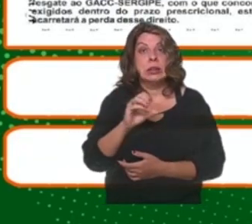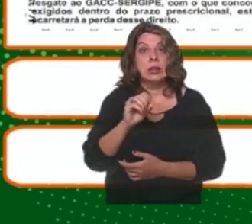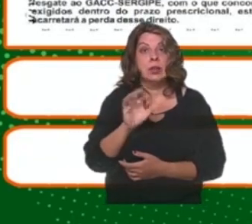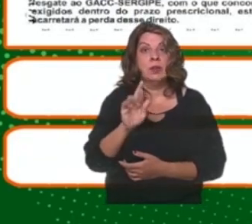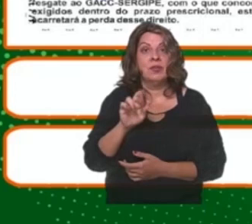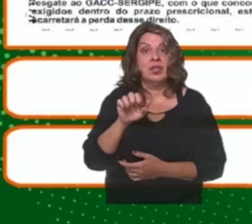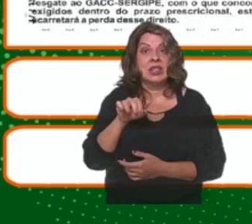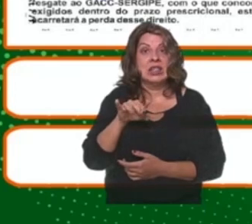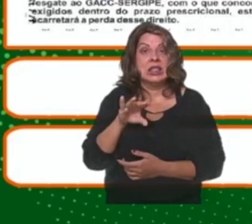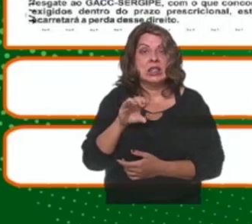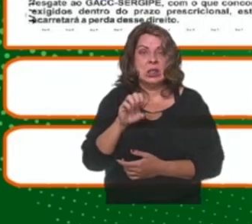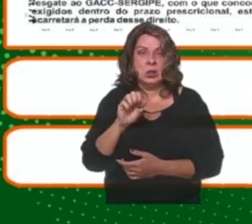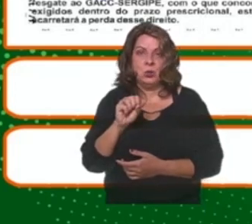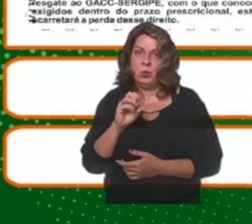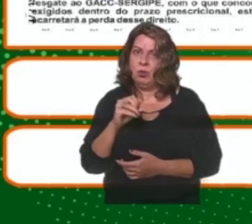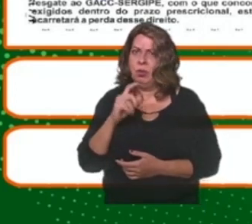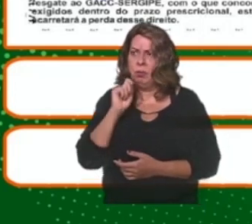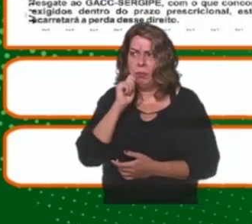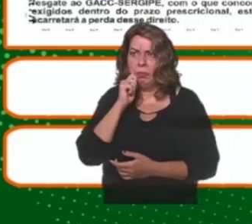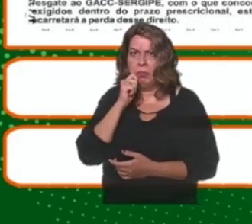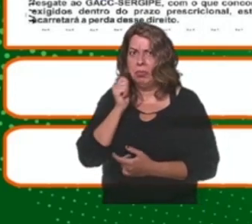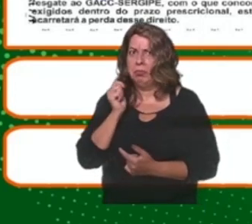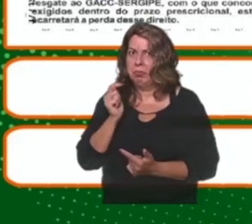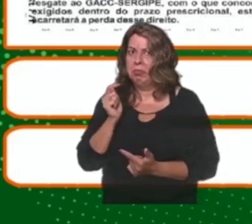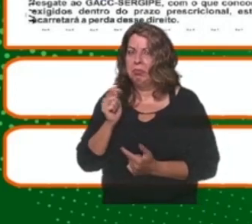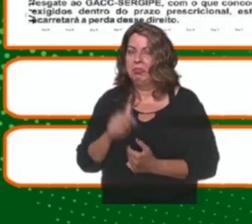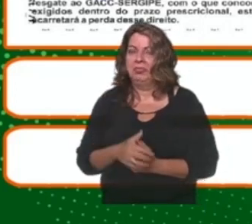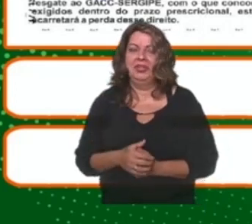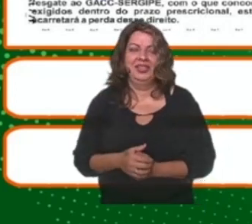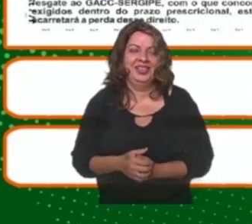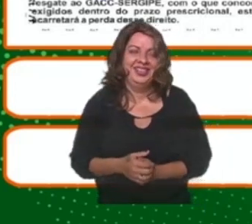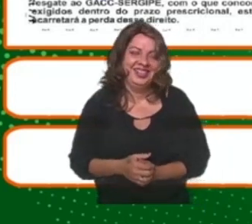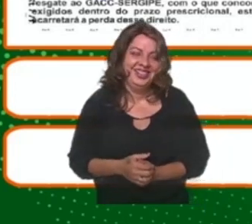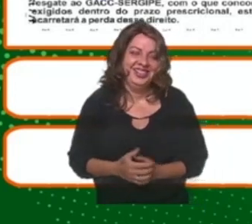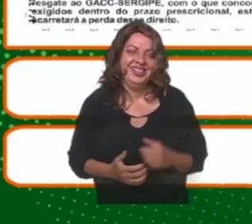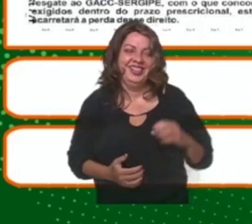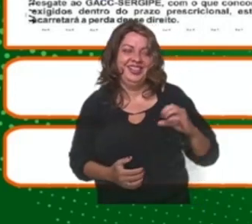comer um pãozinho, viu? Pra quando... Esse pão vem sempre recheado, né?